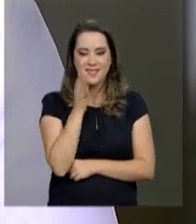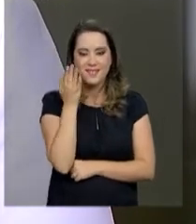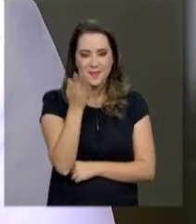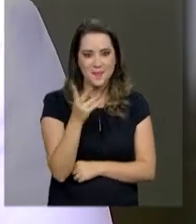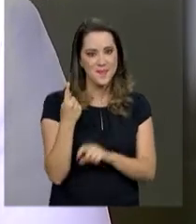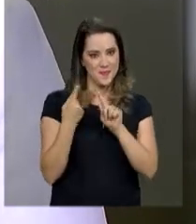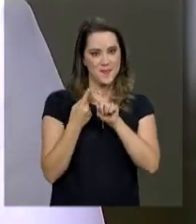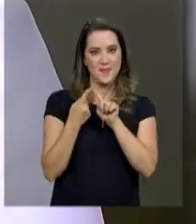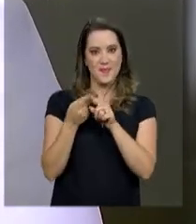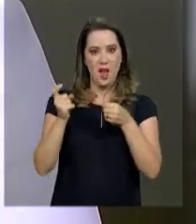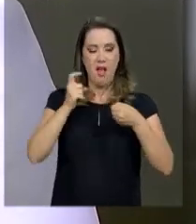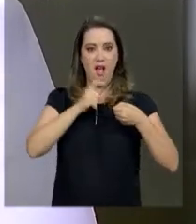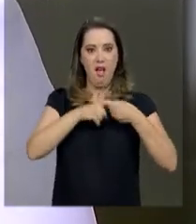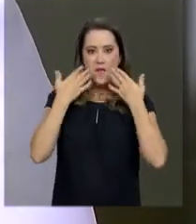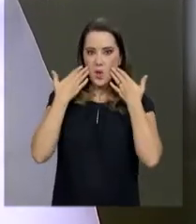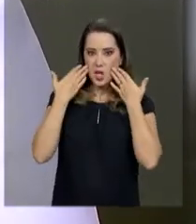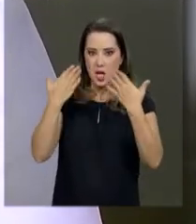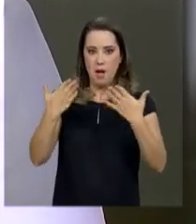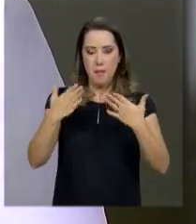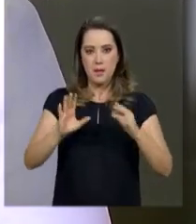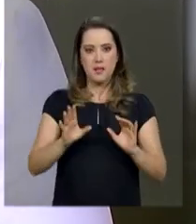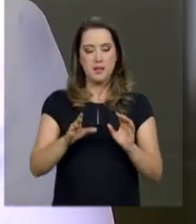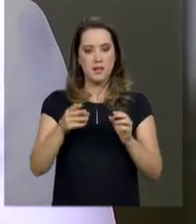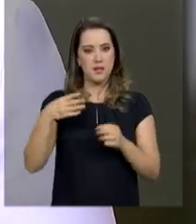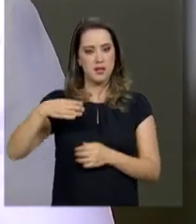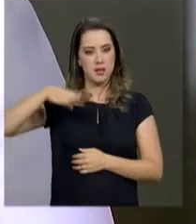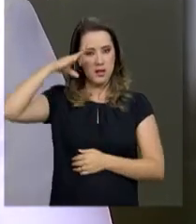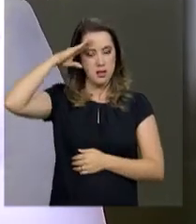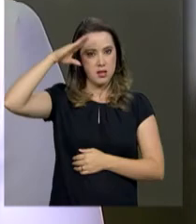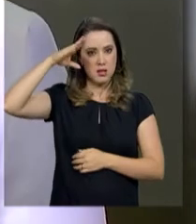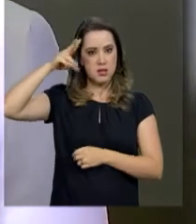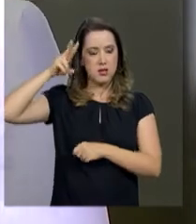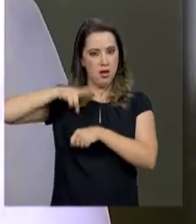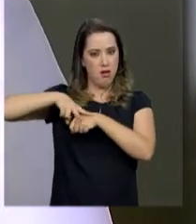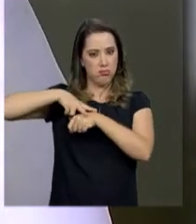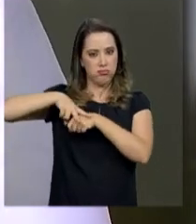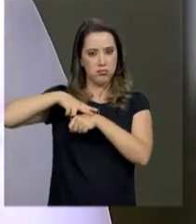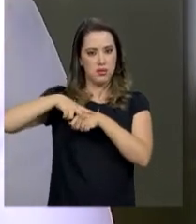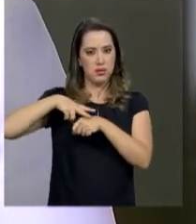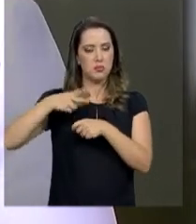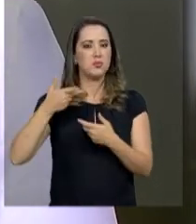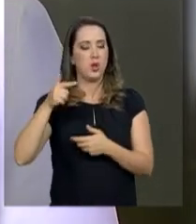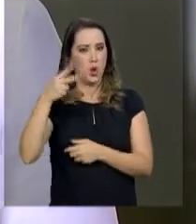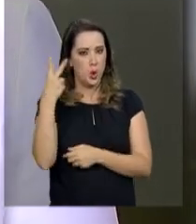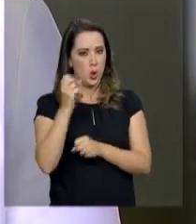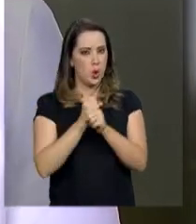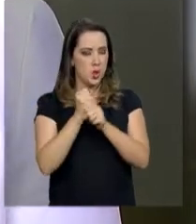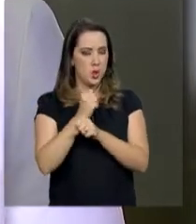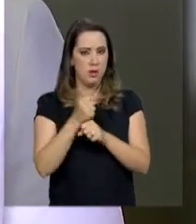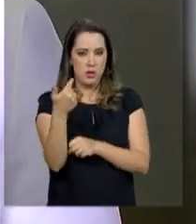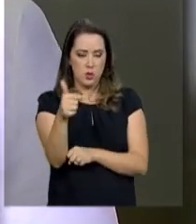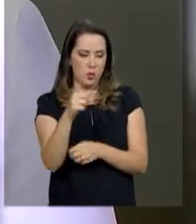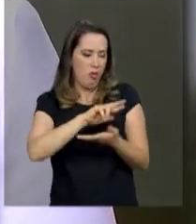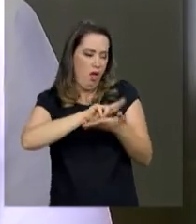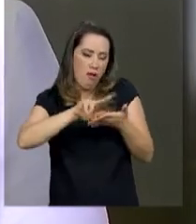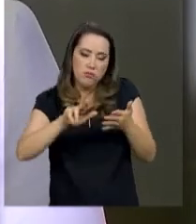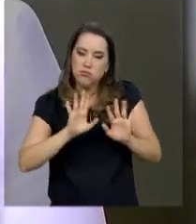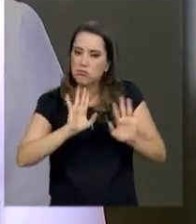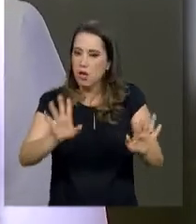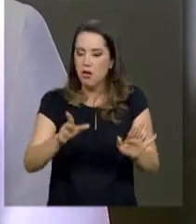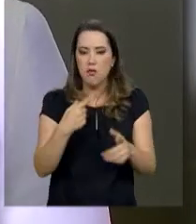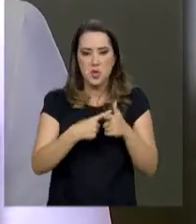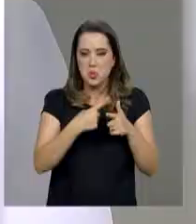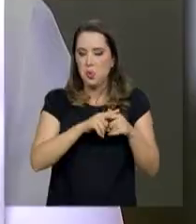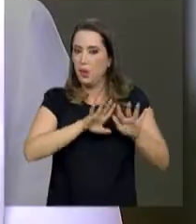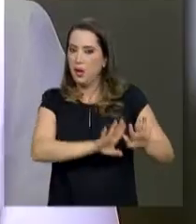delas é a volta da exposição militar há dois anos ela não é feita desde 2016/2017 infelizmente por vários motivos ela não